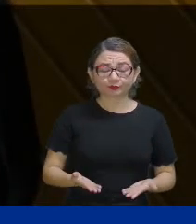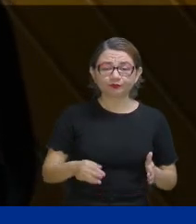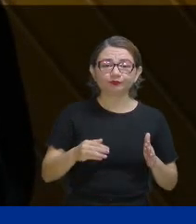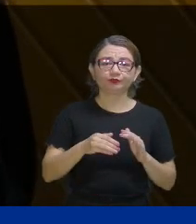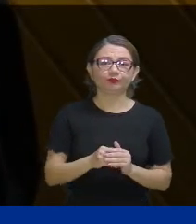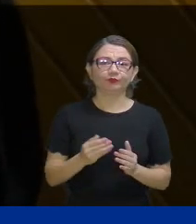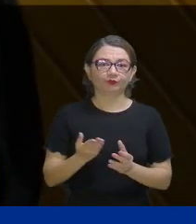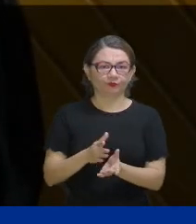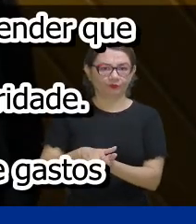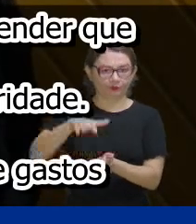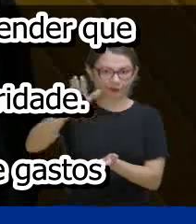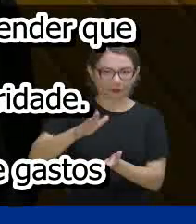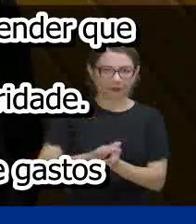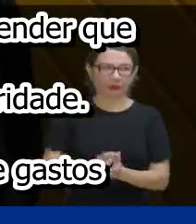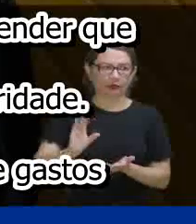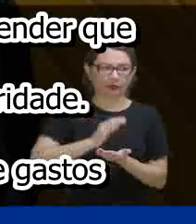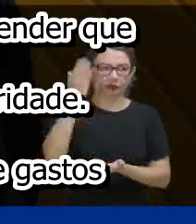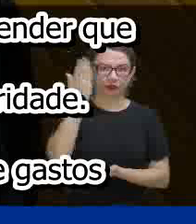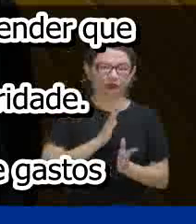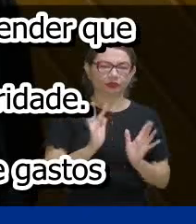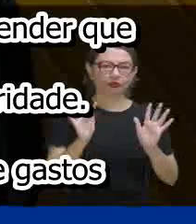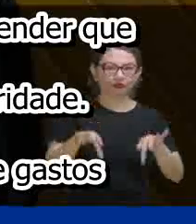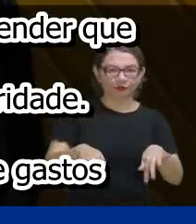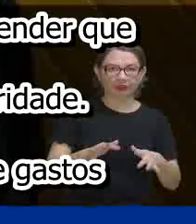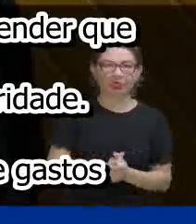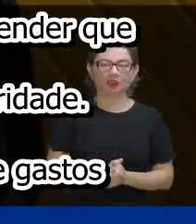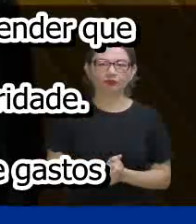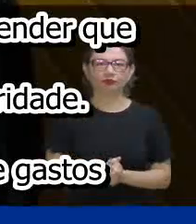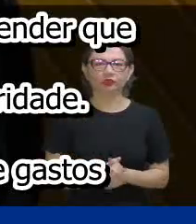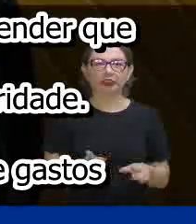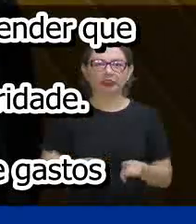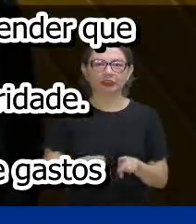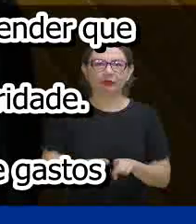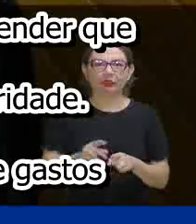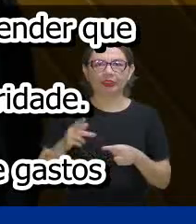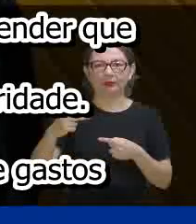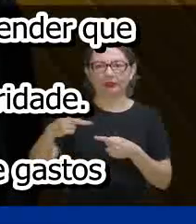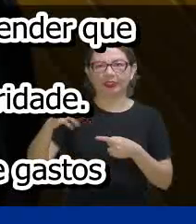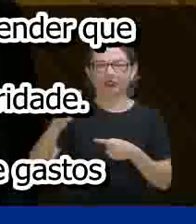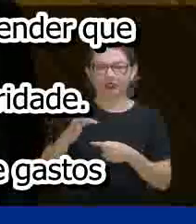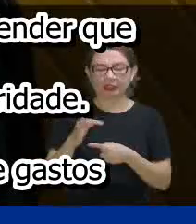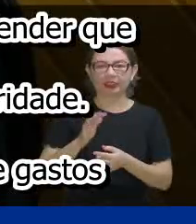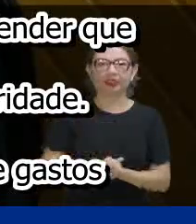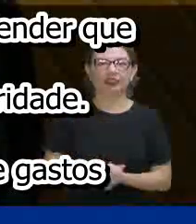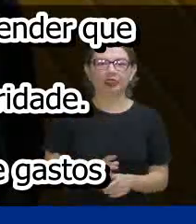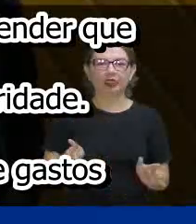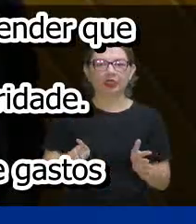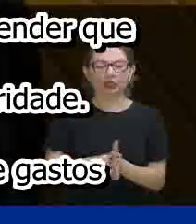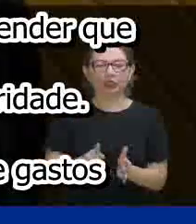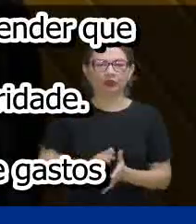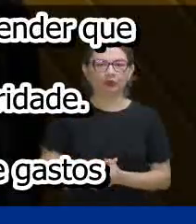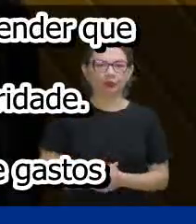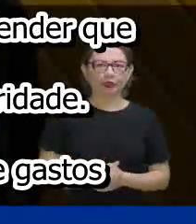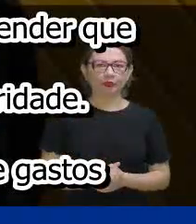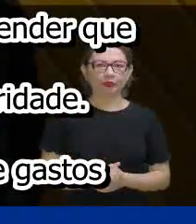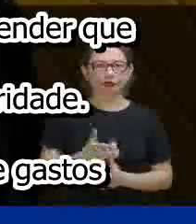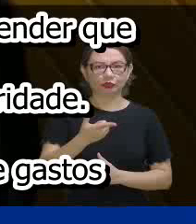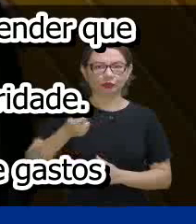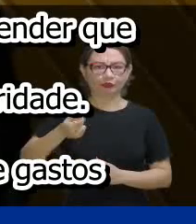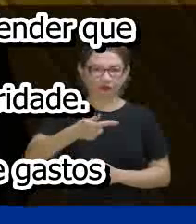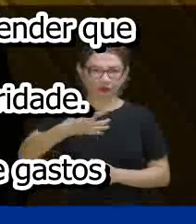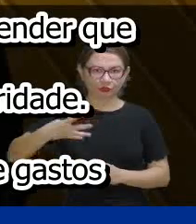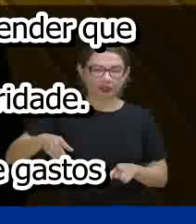da prestação de contas final de campanha da direção estadual do Partido dos Trabalhadores, referente às eleições municipais de